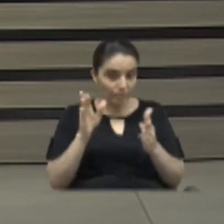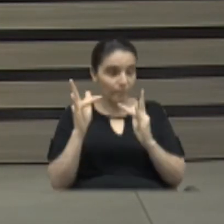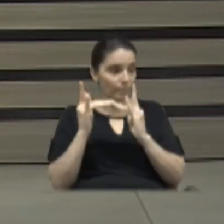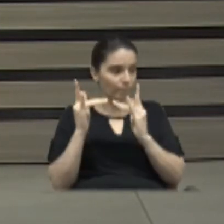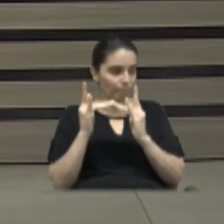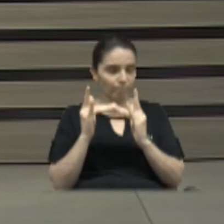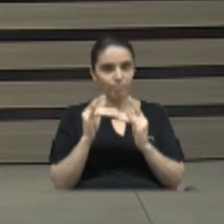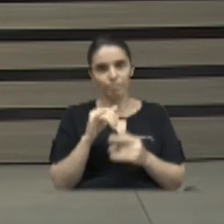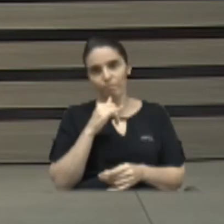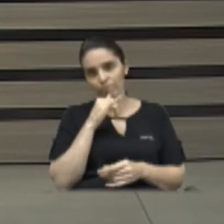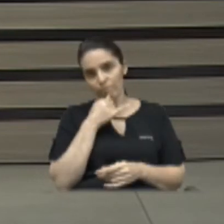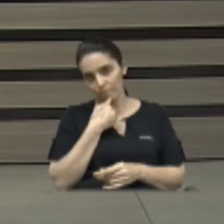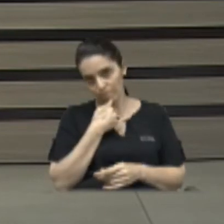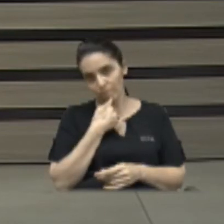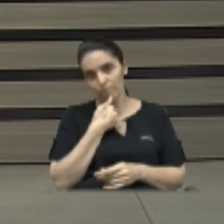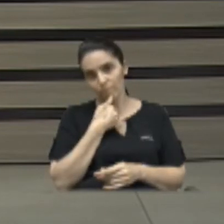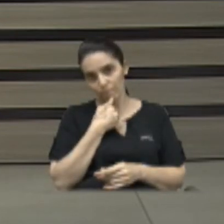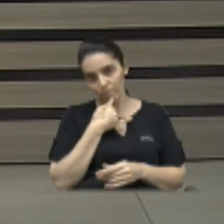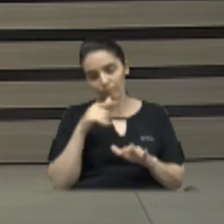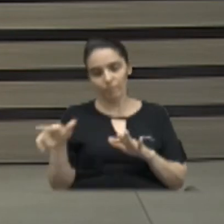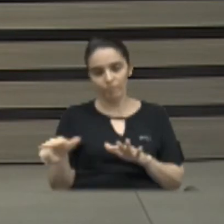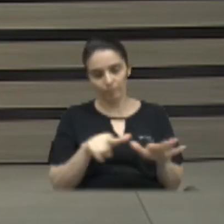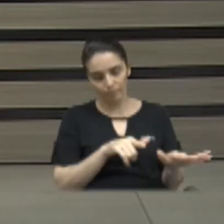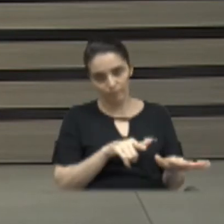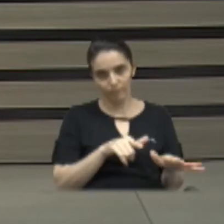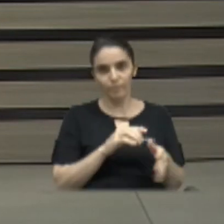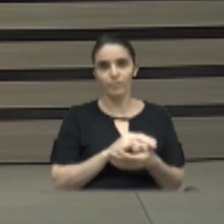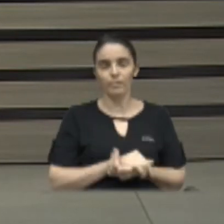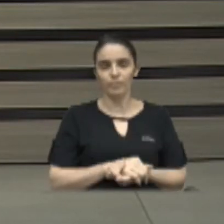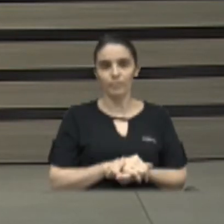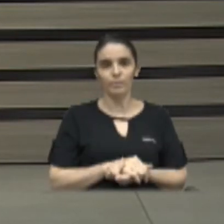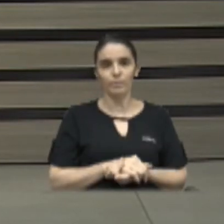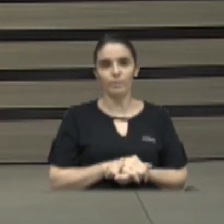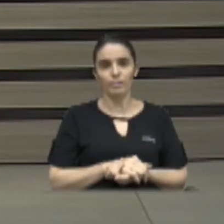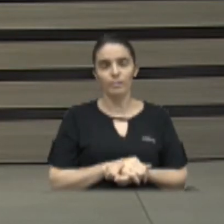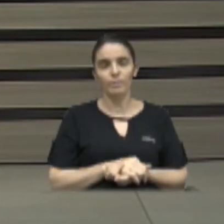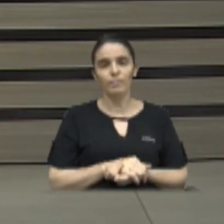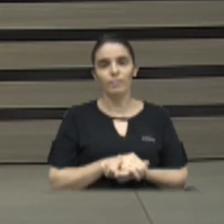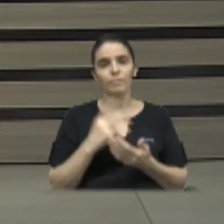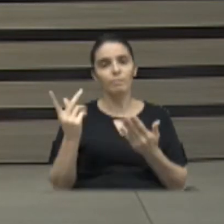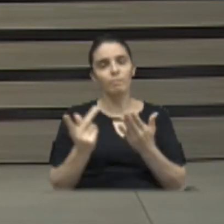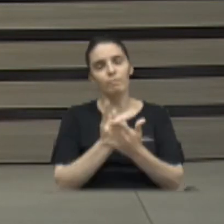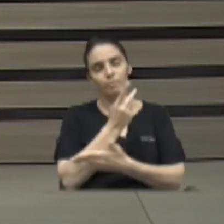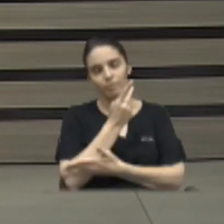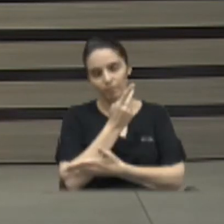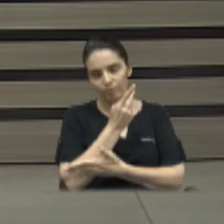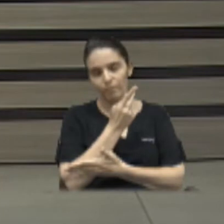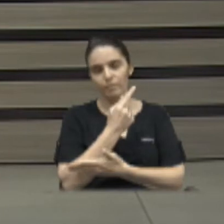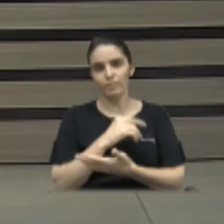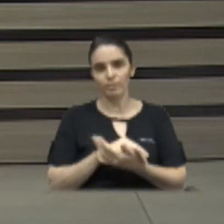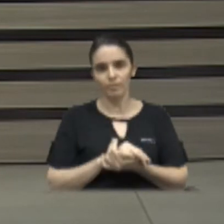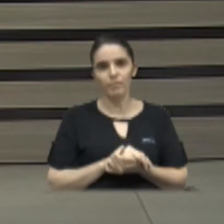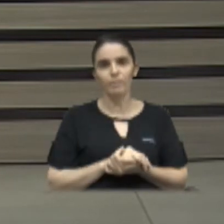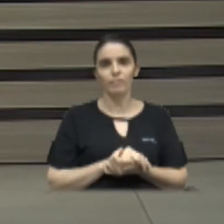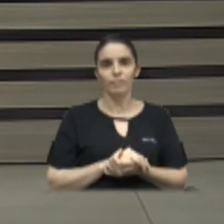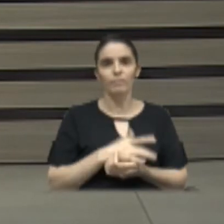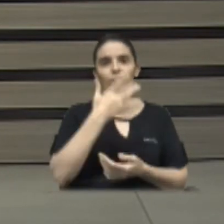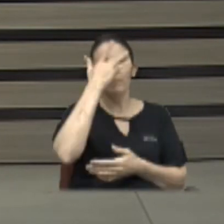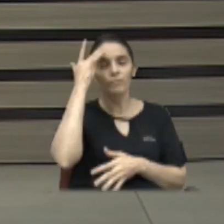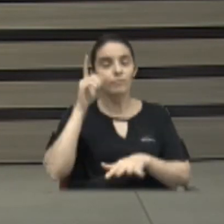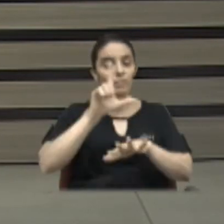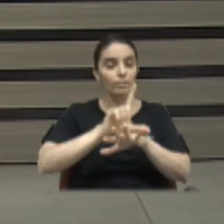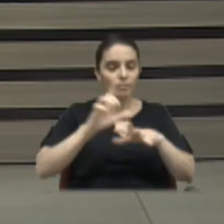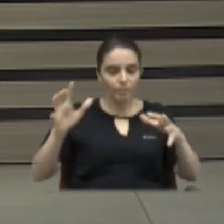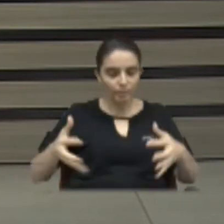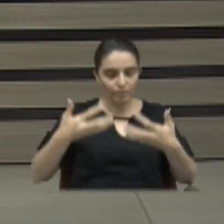Olha, infelizmente, passada uma semana, e Isaí, pessoal lá da quitanda, estava junto, todo mundo